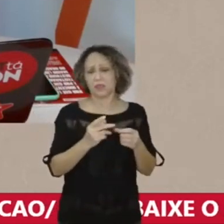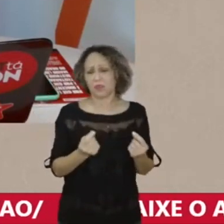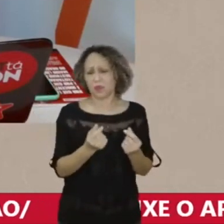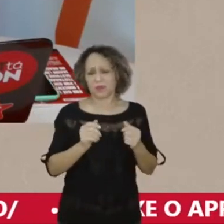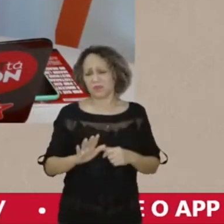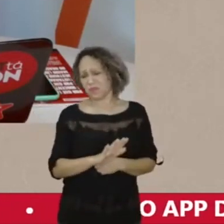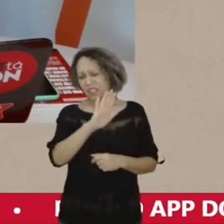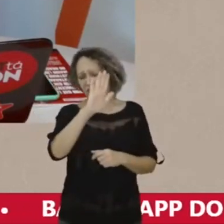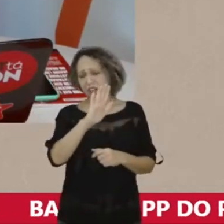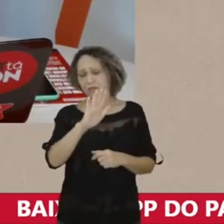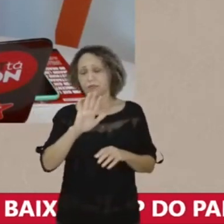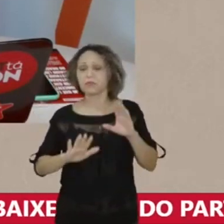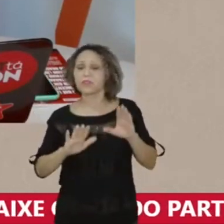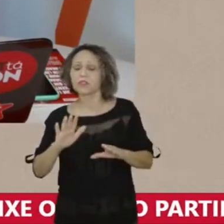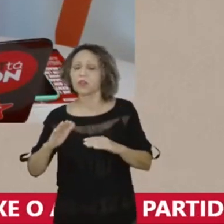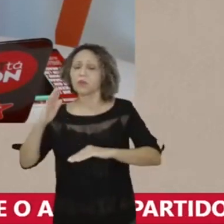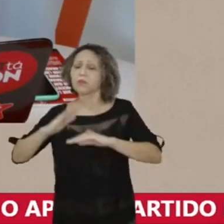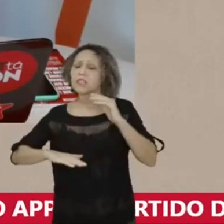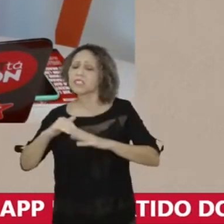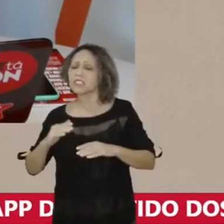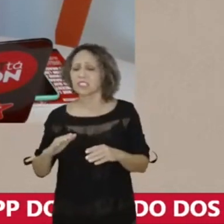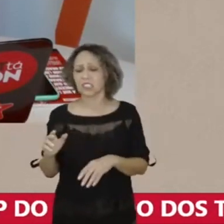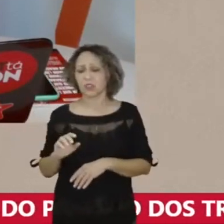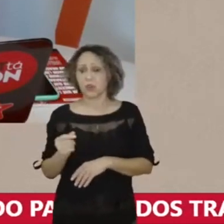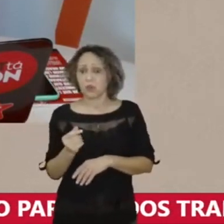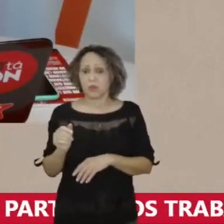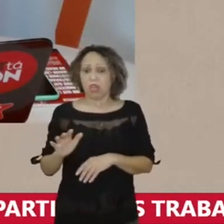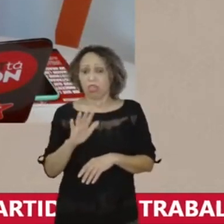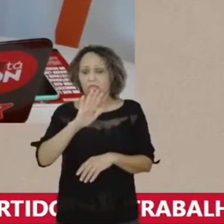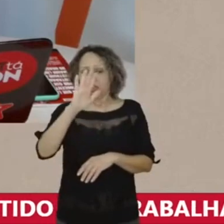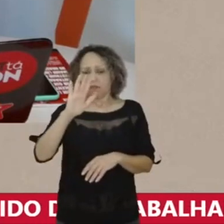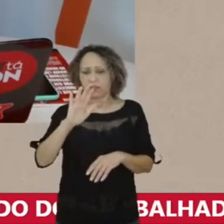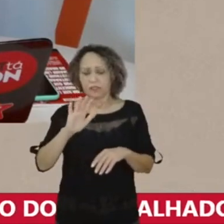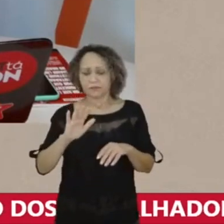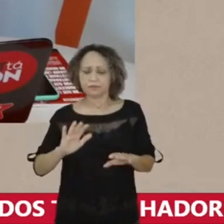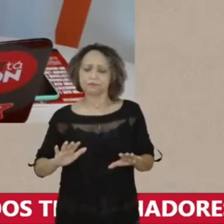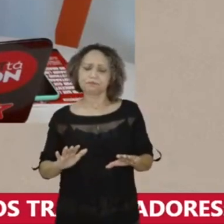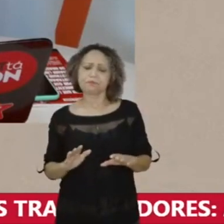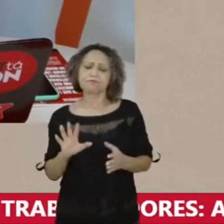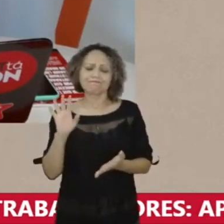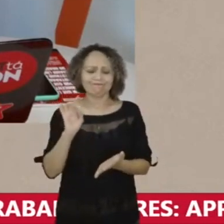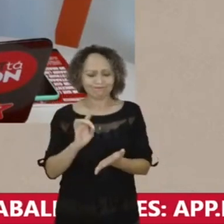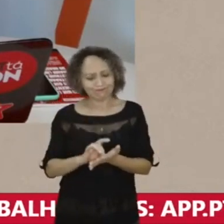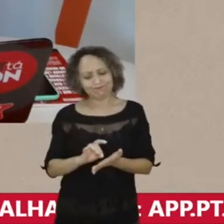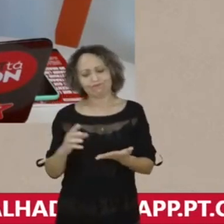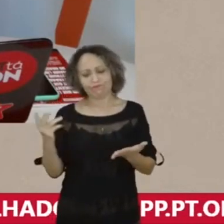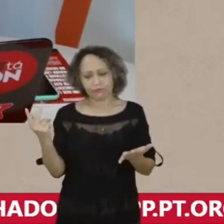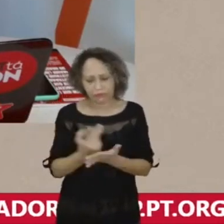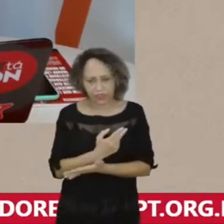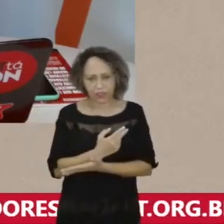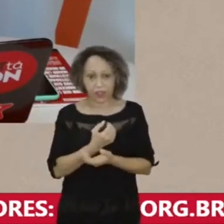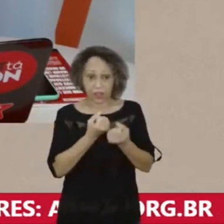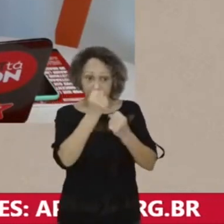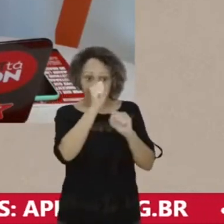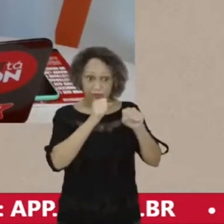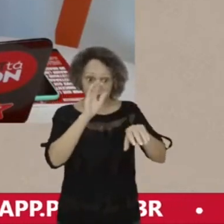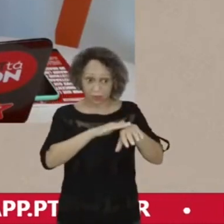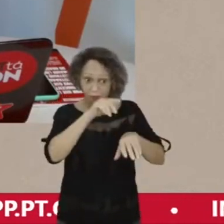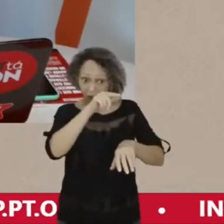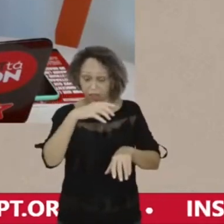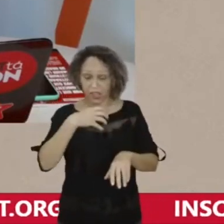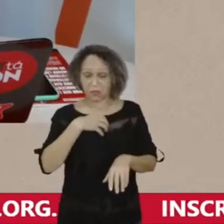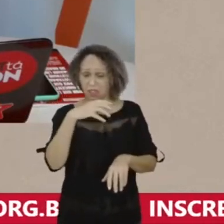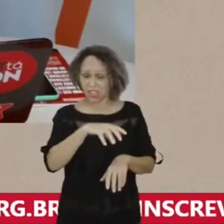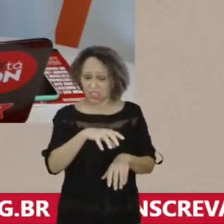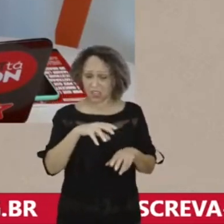contrário, praticando preços muito elevados. Essa é a realidade hoje, né? E repito, essa refinaria da Bahia que foi privatizada,